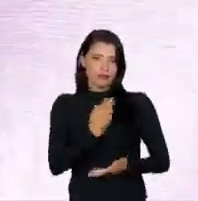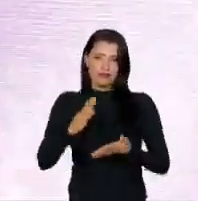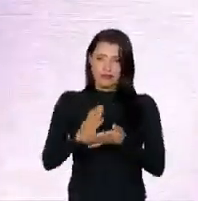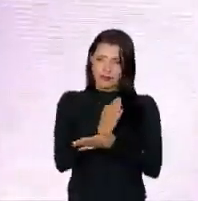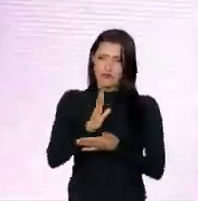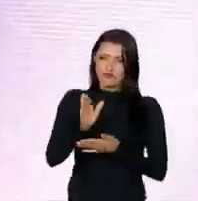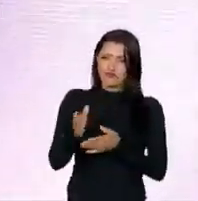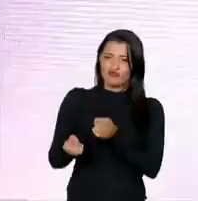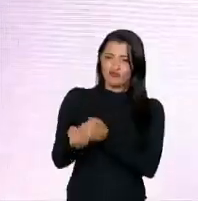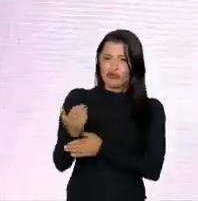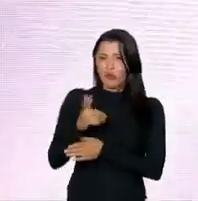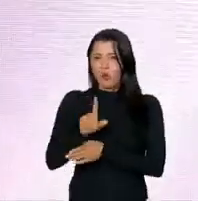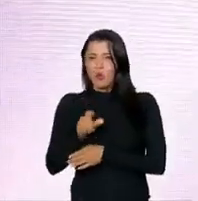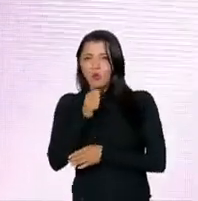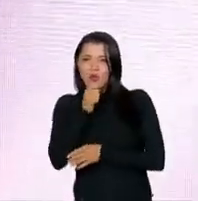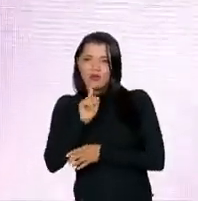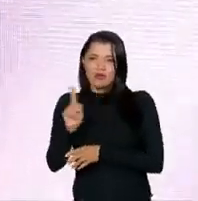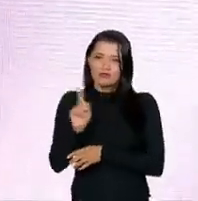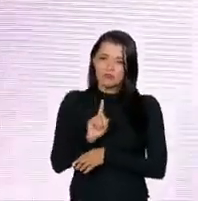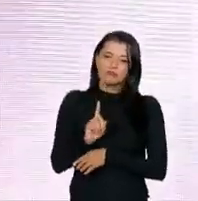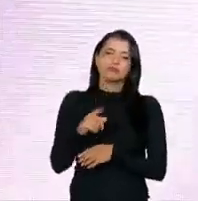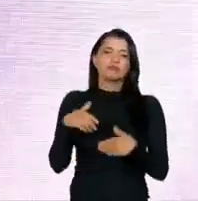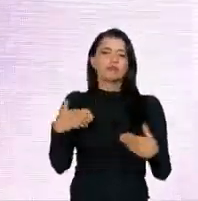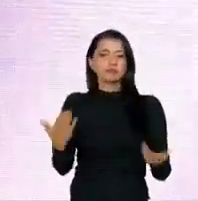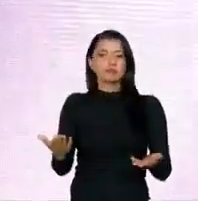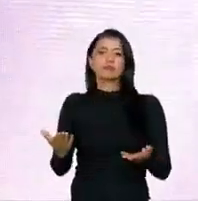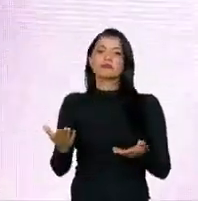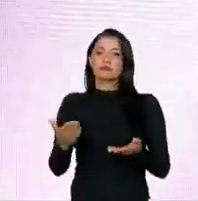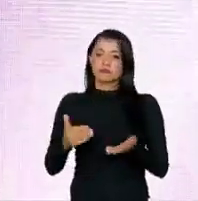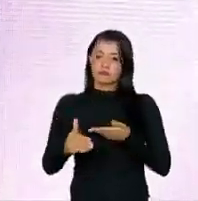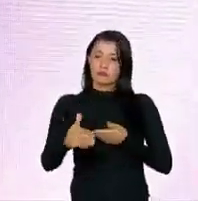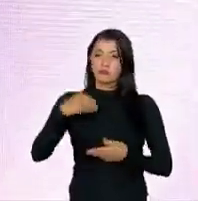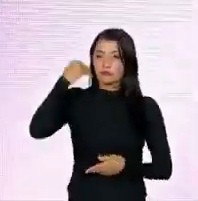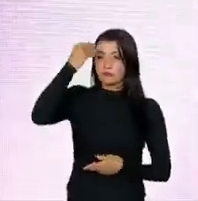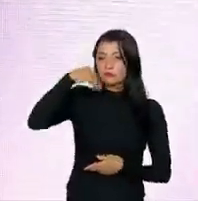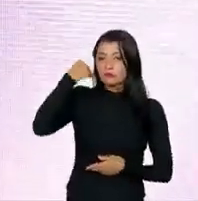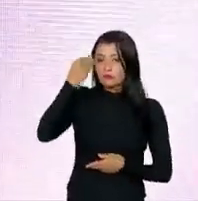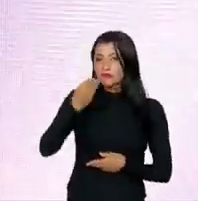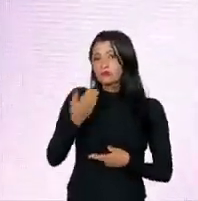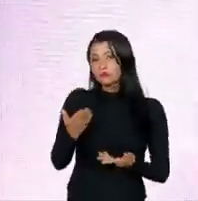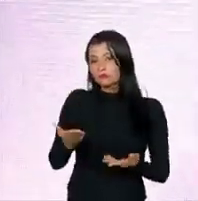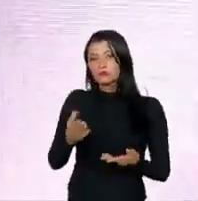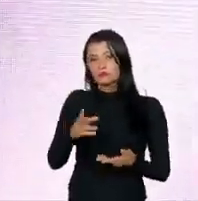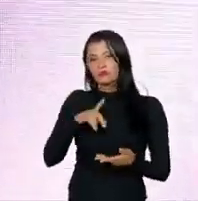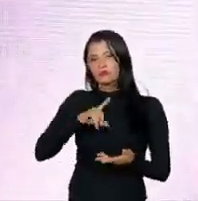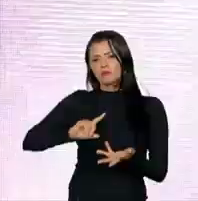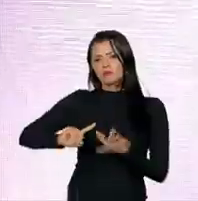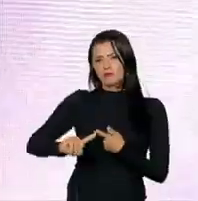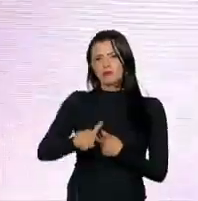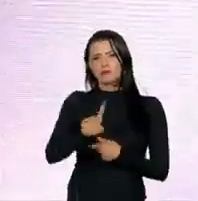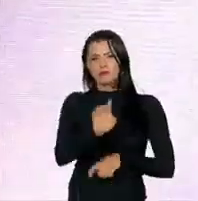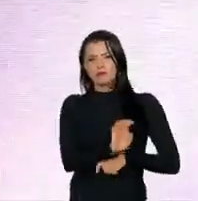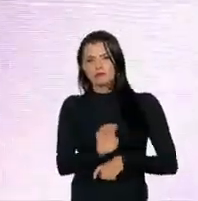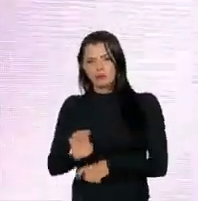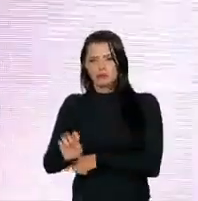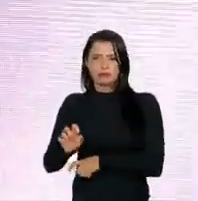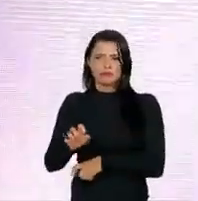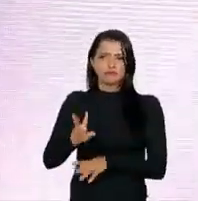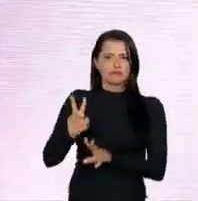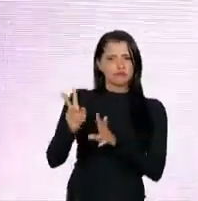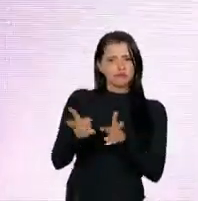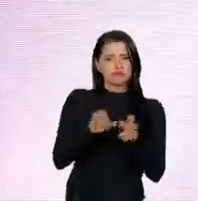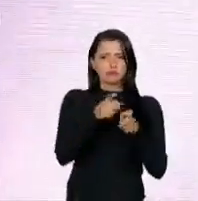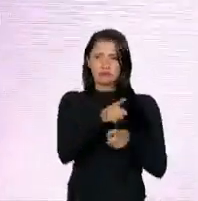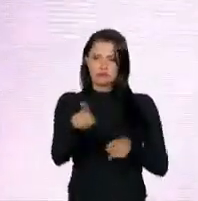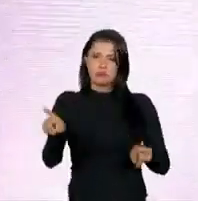já implementaram, outros estão implementando. E a partir dessa experiência que vários estados reconhecem,